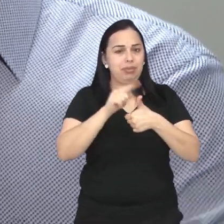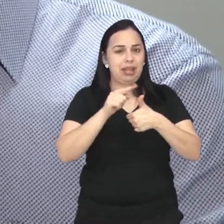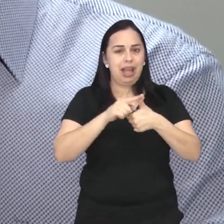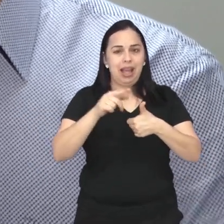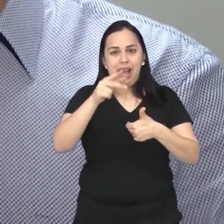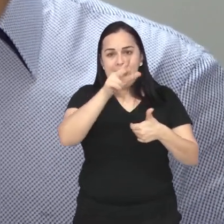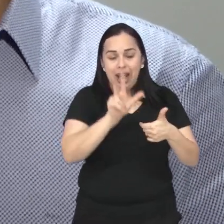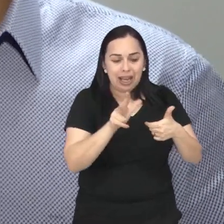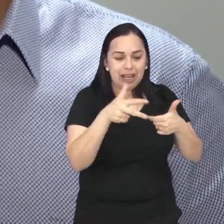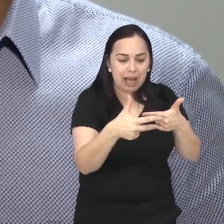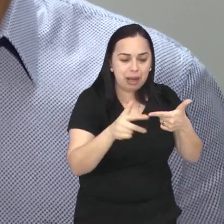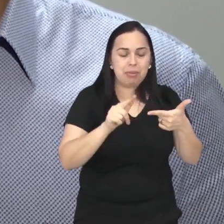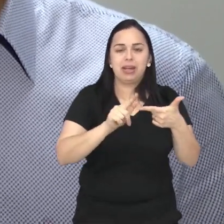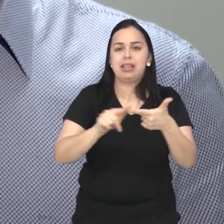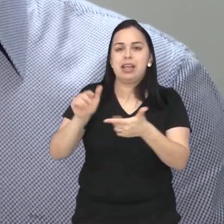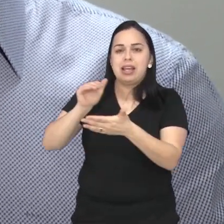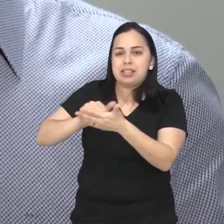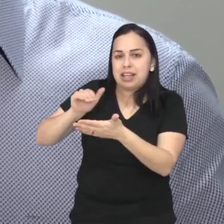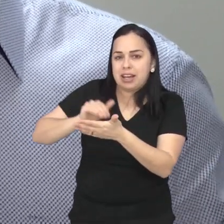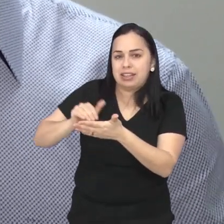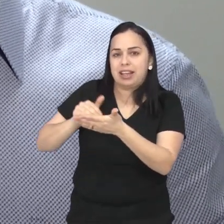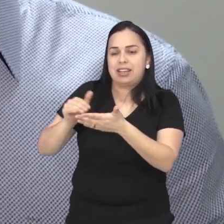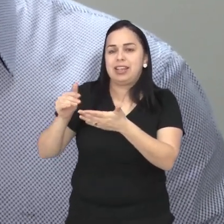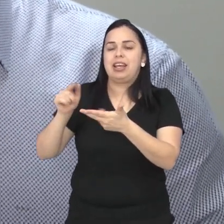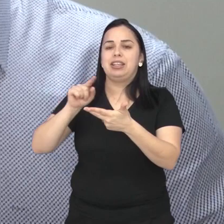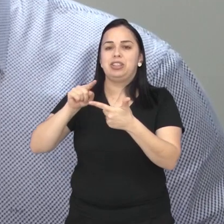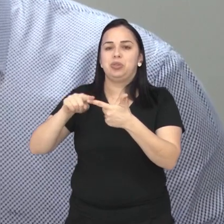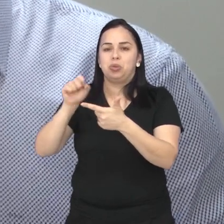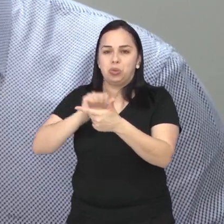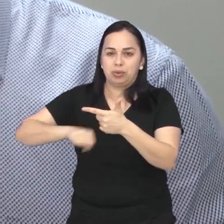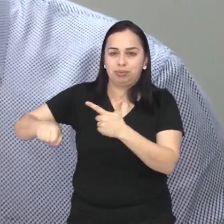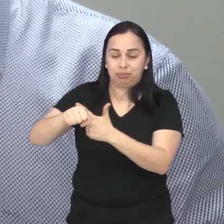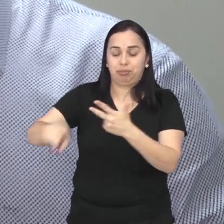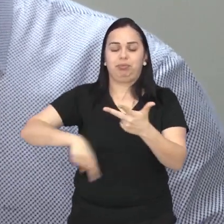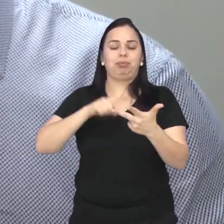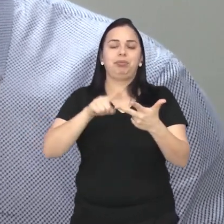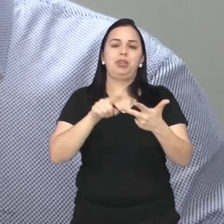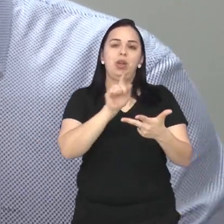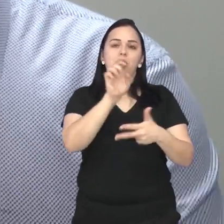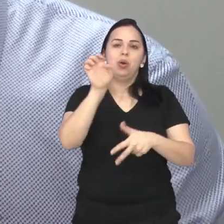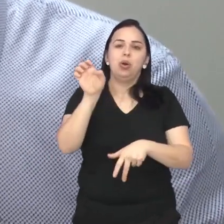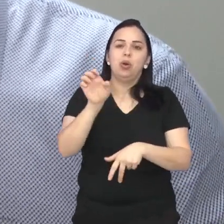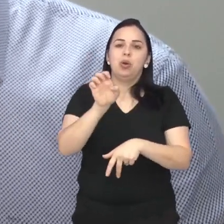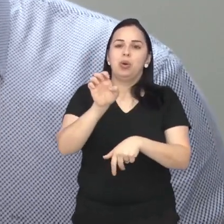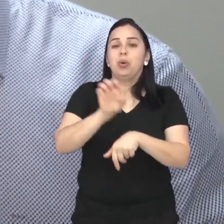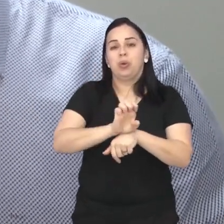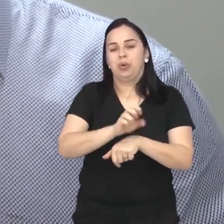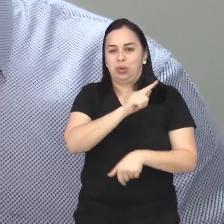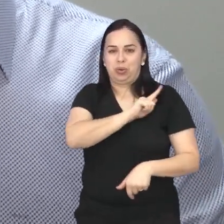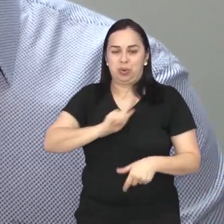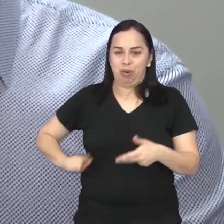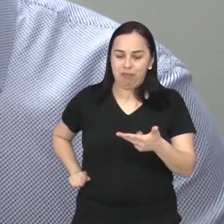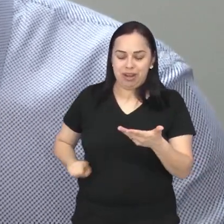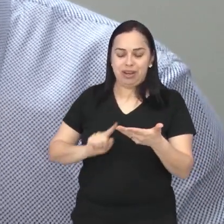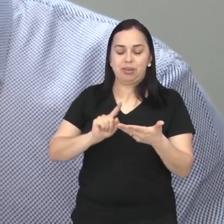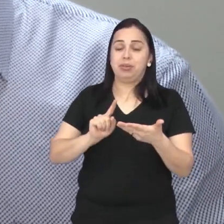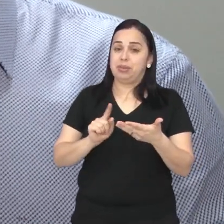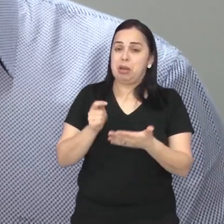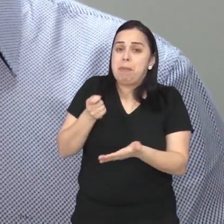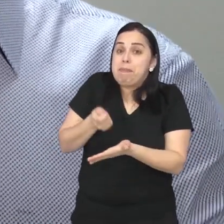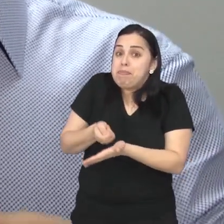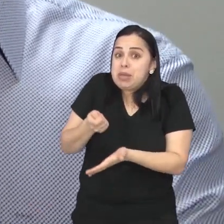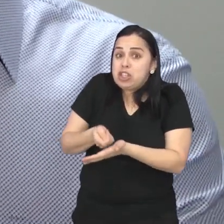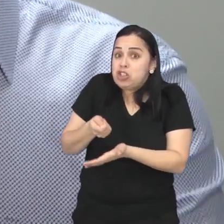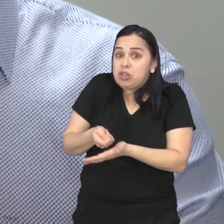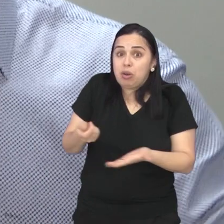que a Câmara, junto com a Secretaria de Apoio ao Cidadão, vem fazendo também. Estivemos no governo do estado, né, junto com o vereador